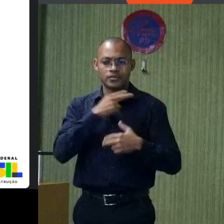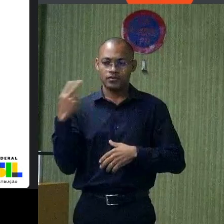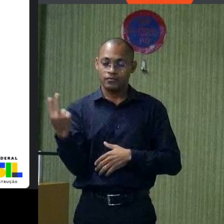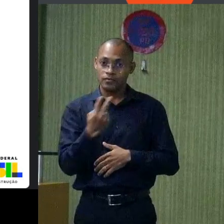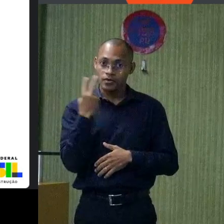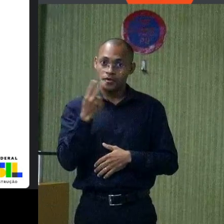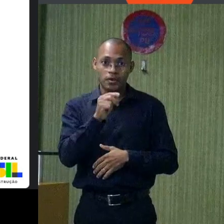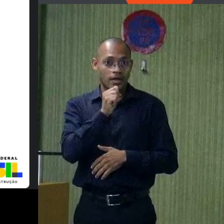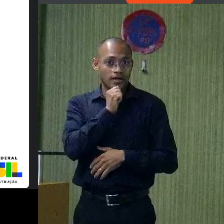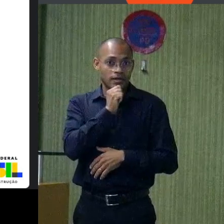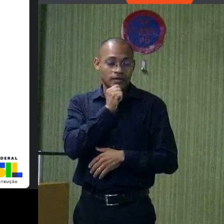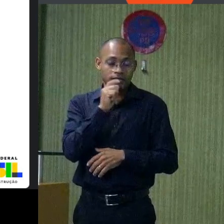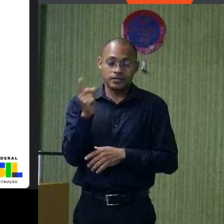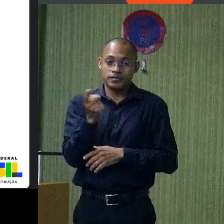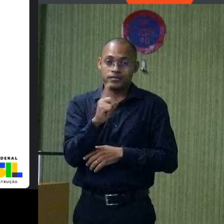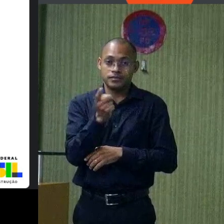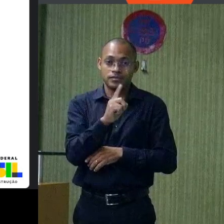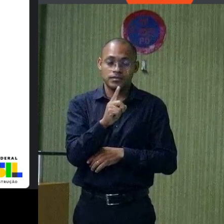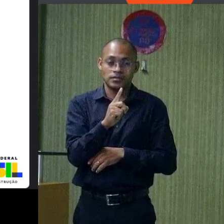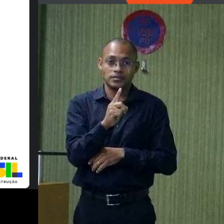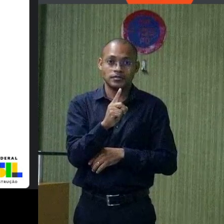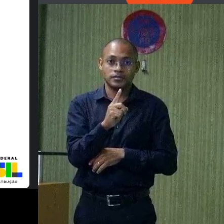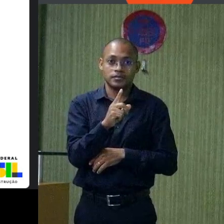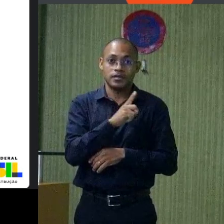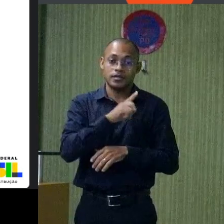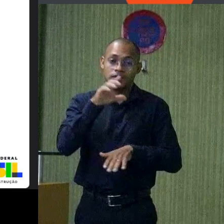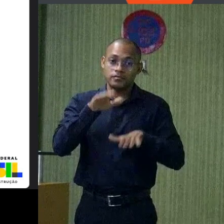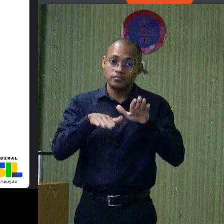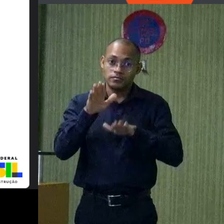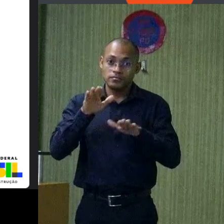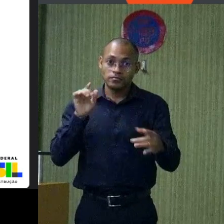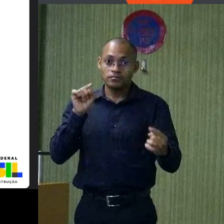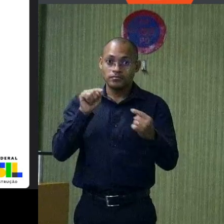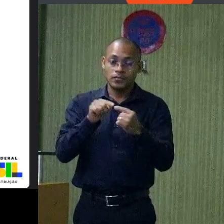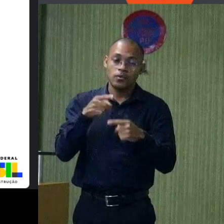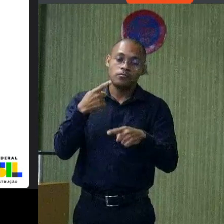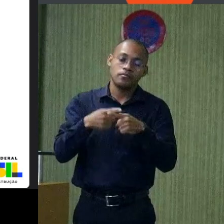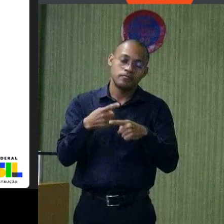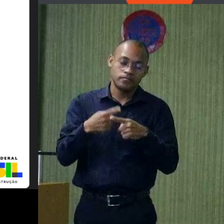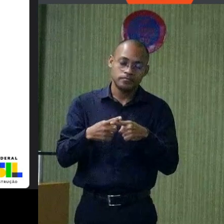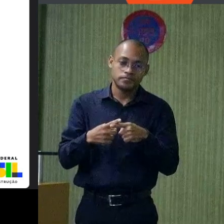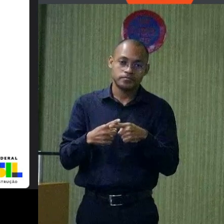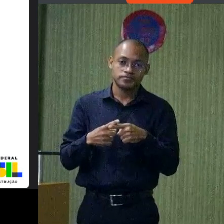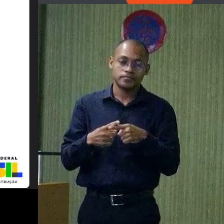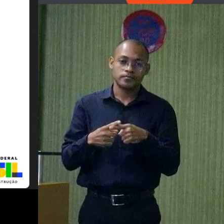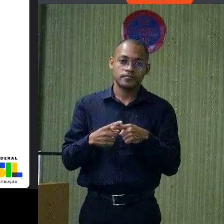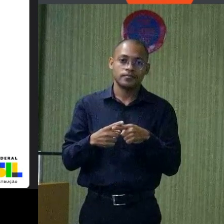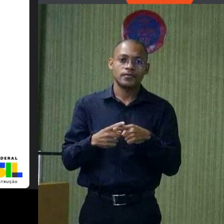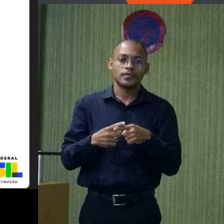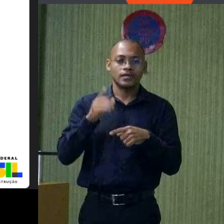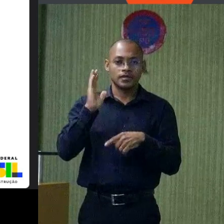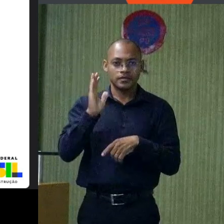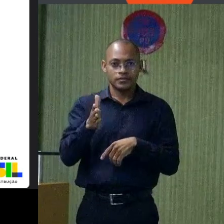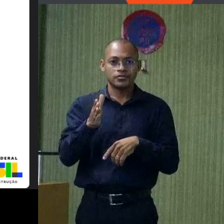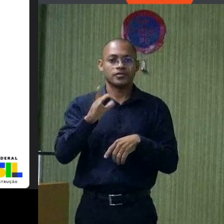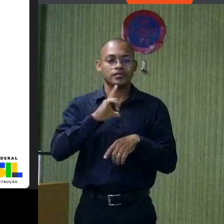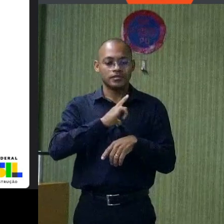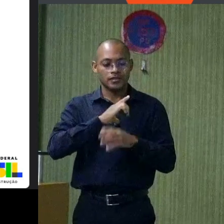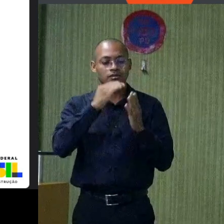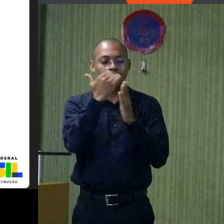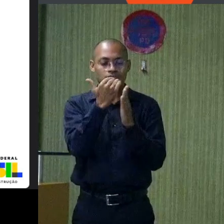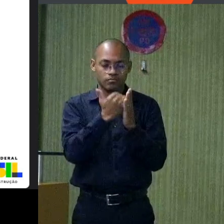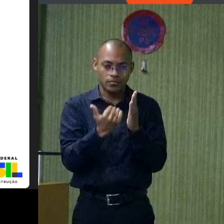não previstos eventualmente metas que constam do anexo cas já haja alguma omissão eh estabelecimento de metas no anexo